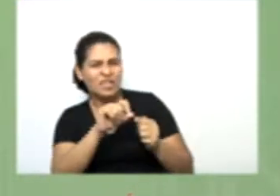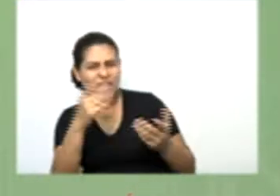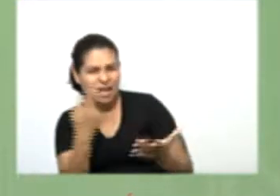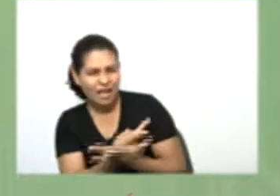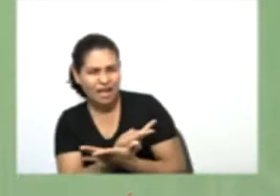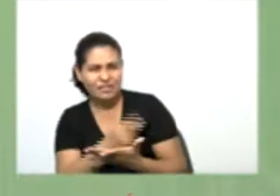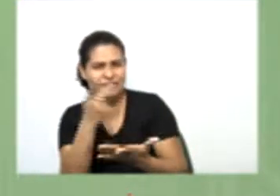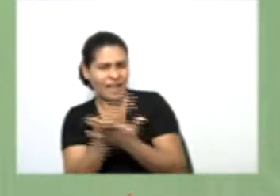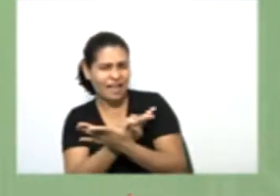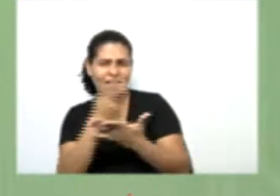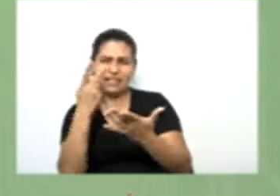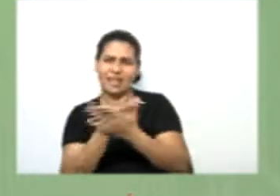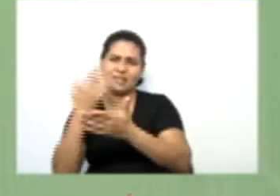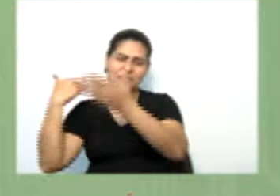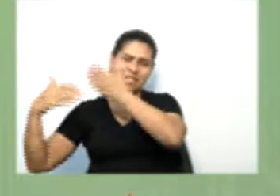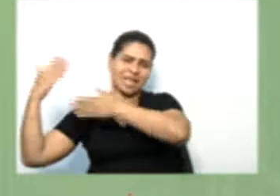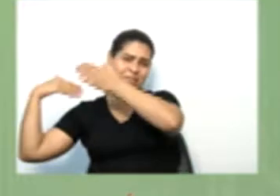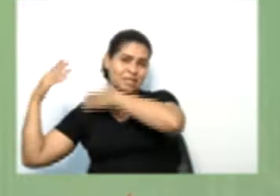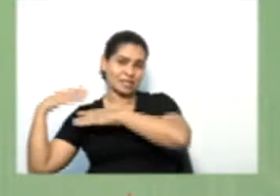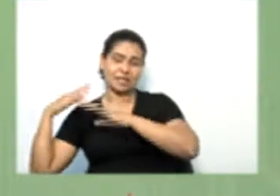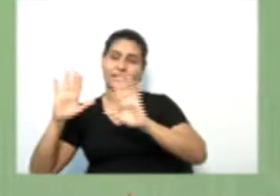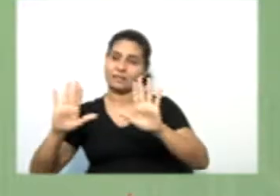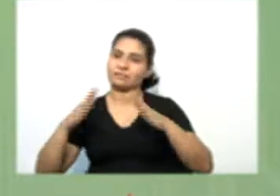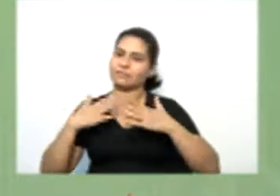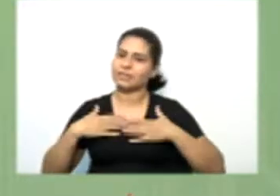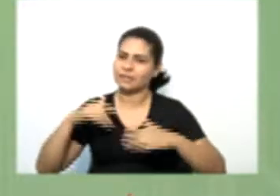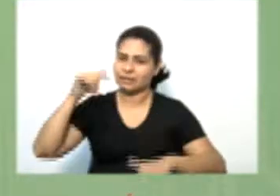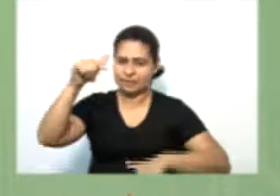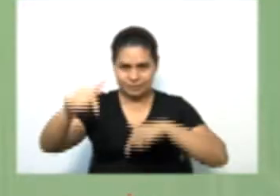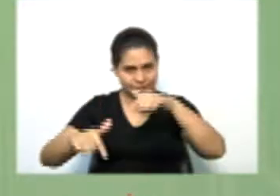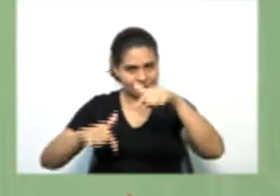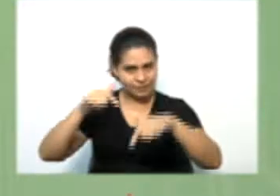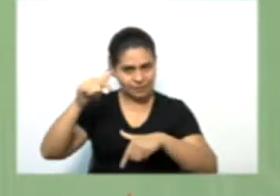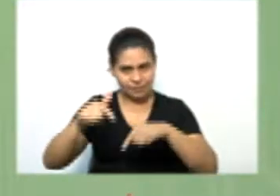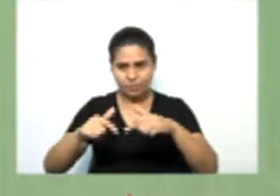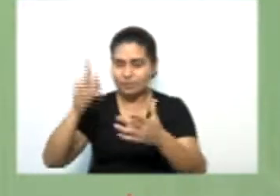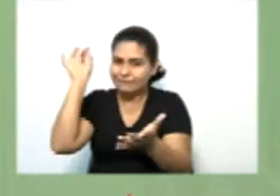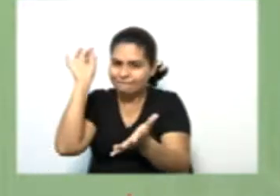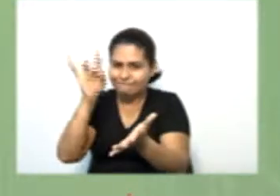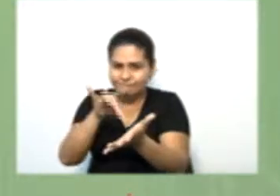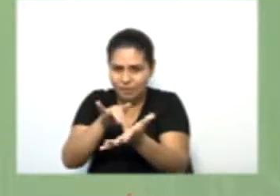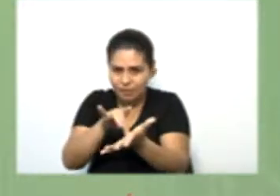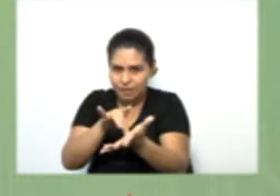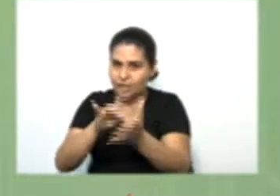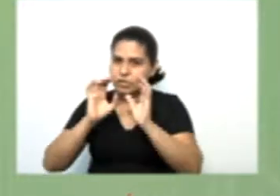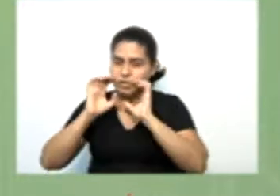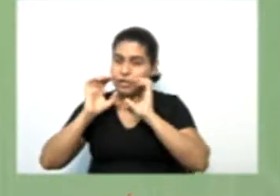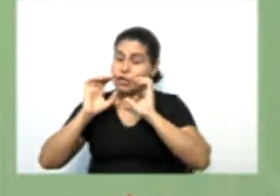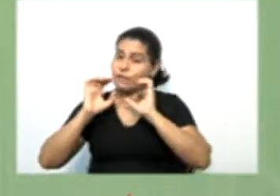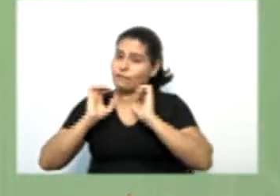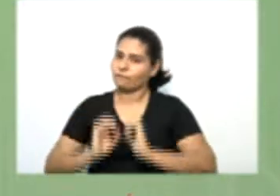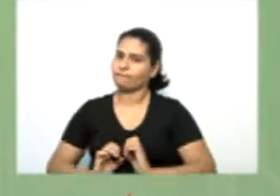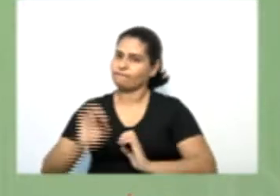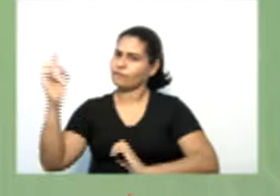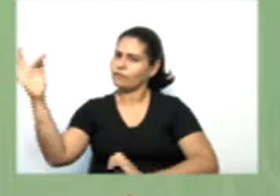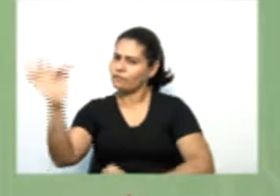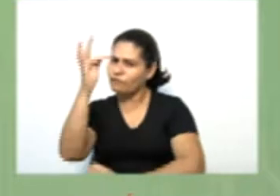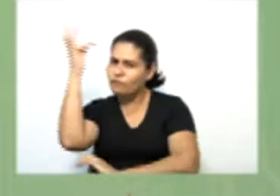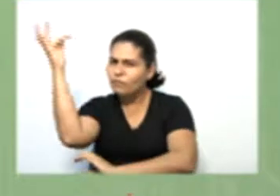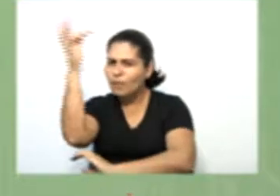você fez aquilo, você era assim. Trabalha-se sobre a realidade formal. Não pode